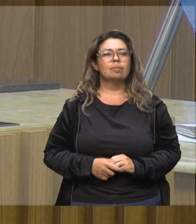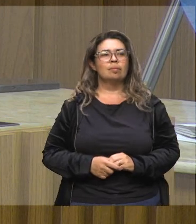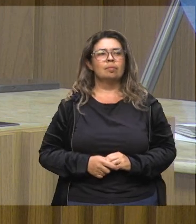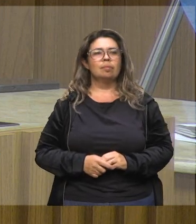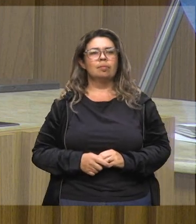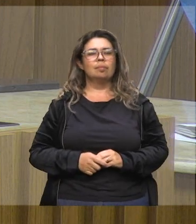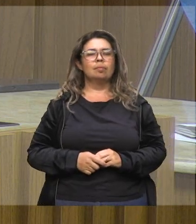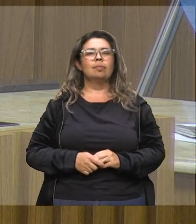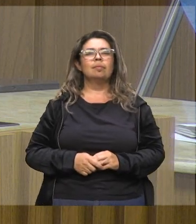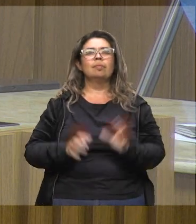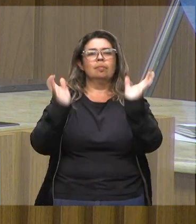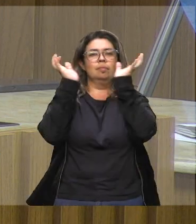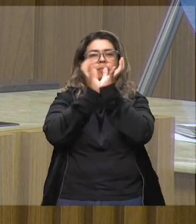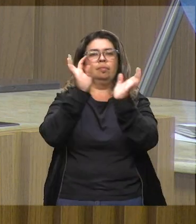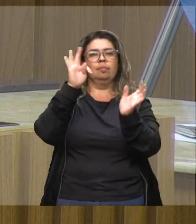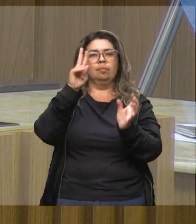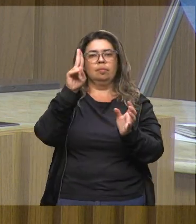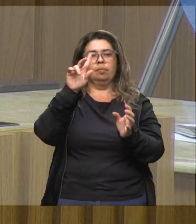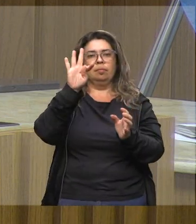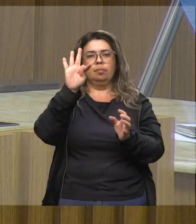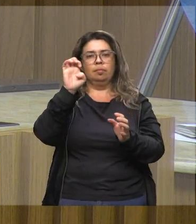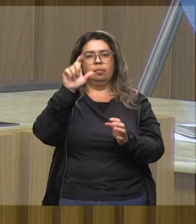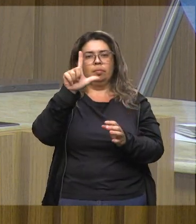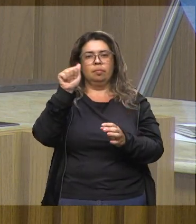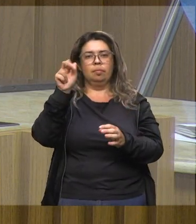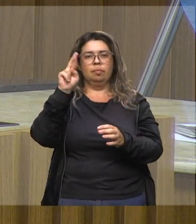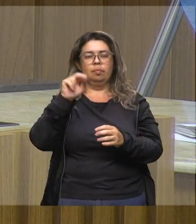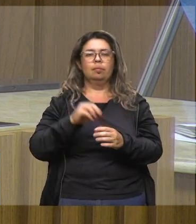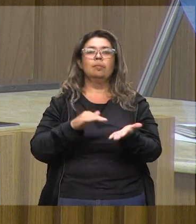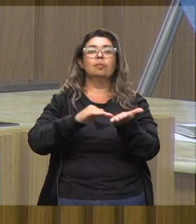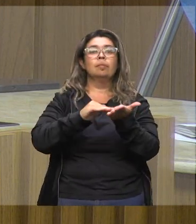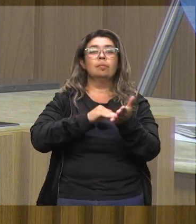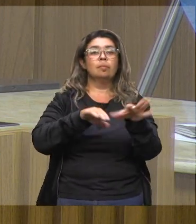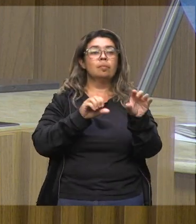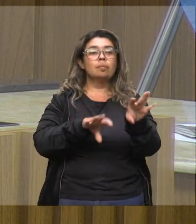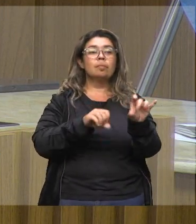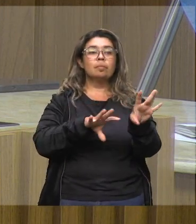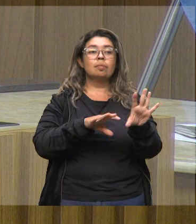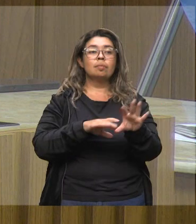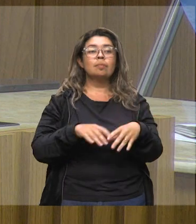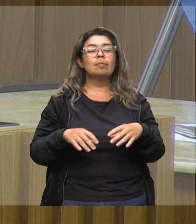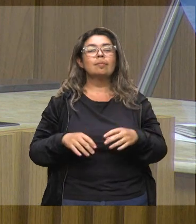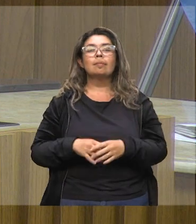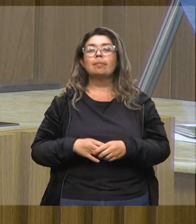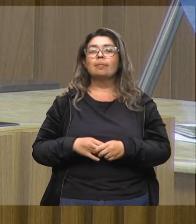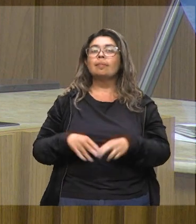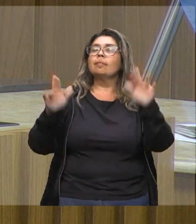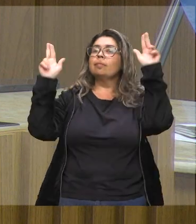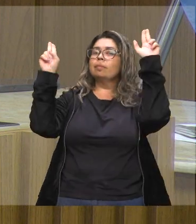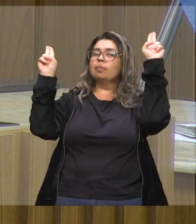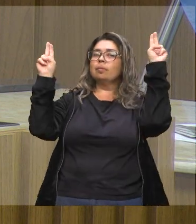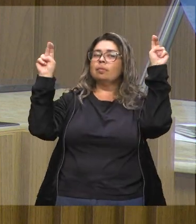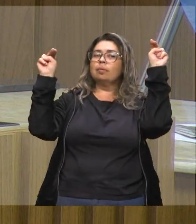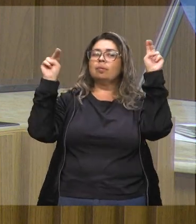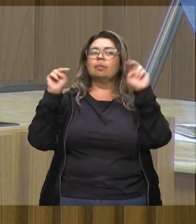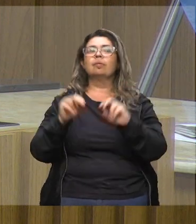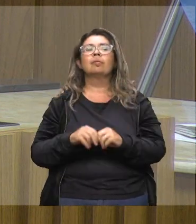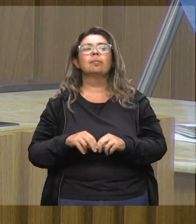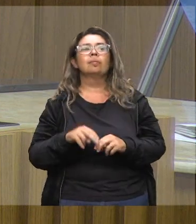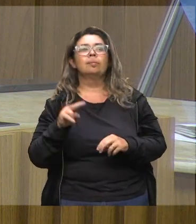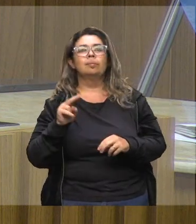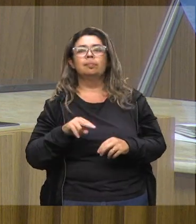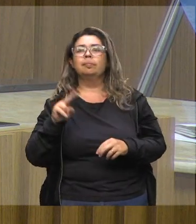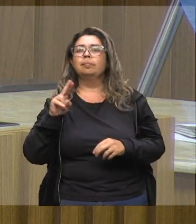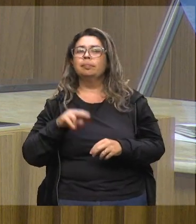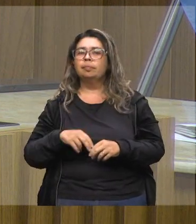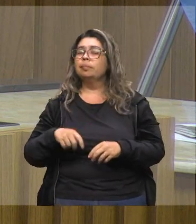Conselho Tutelar, Secretaria da Educação. É um assunto que nós não deveríamos somente estar em